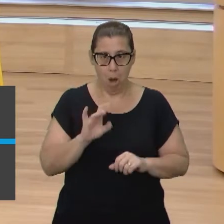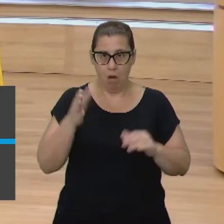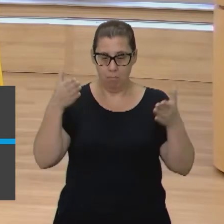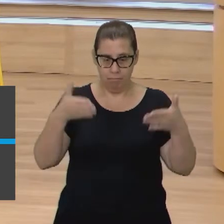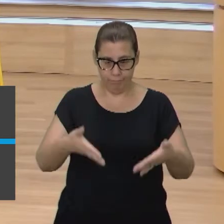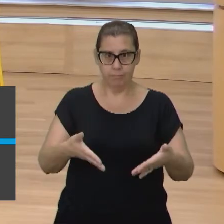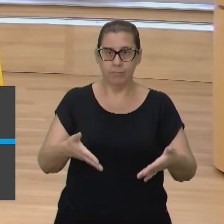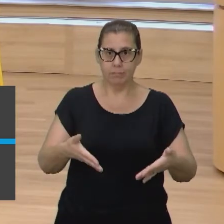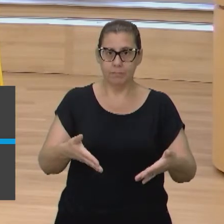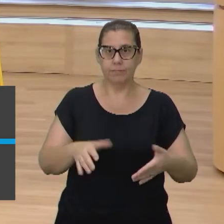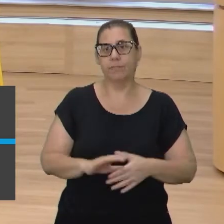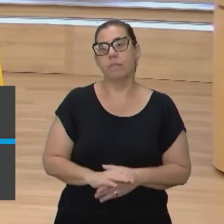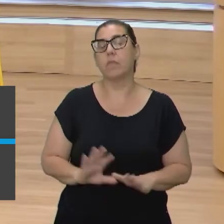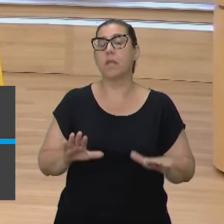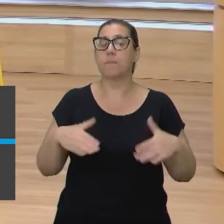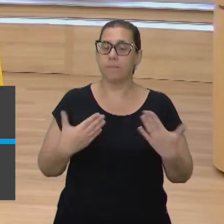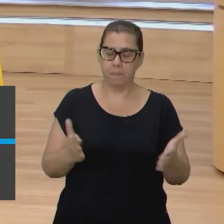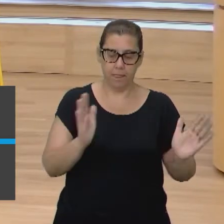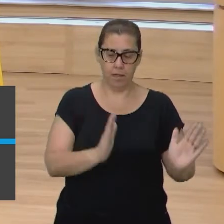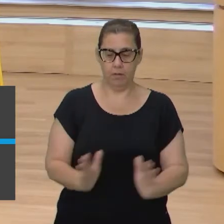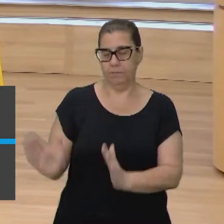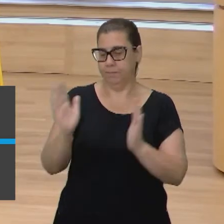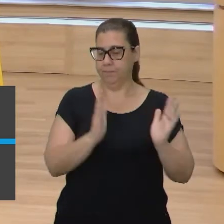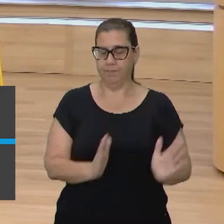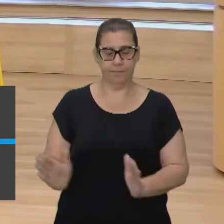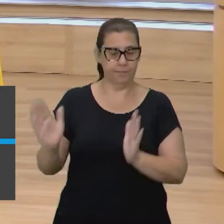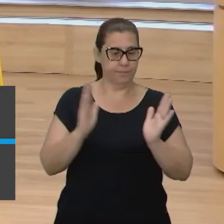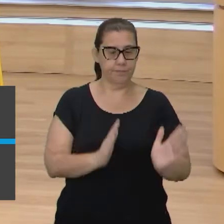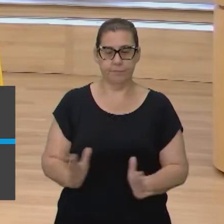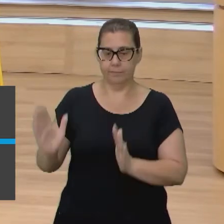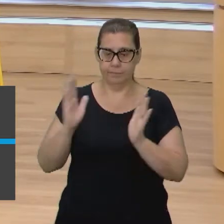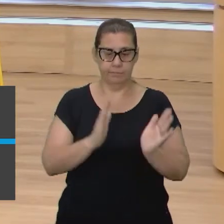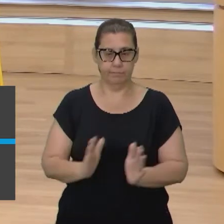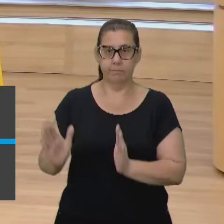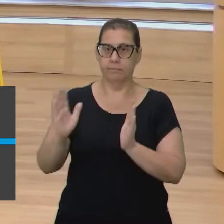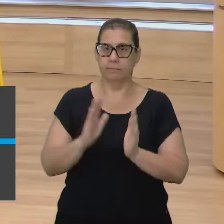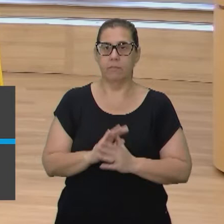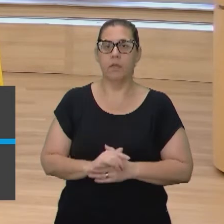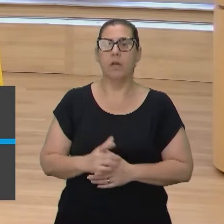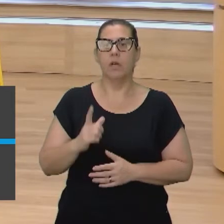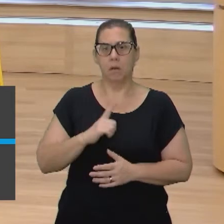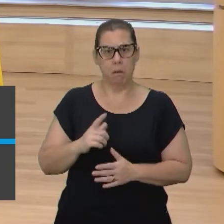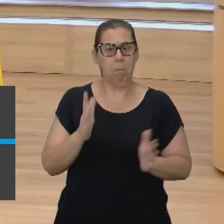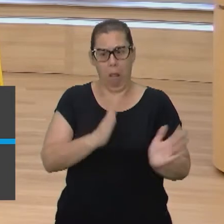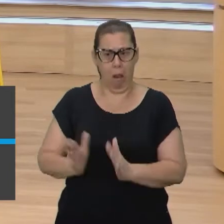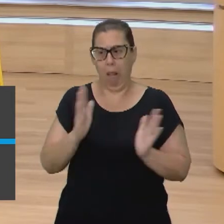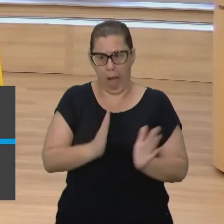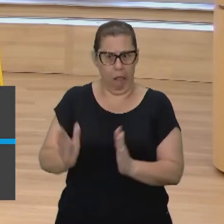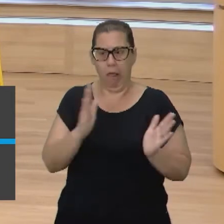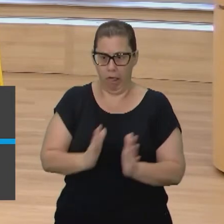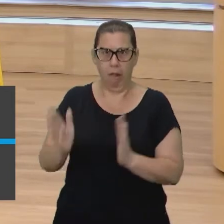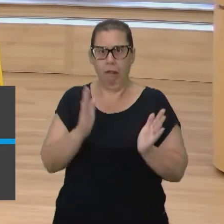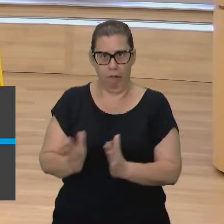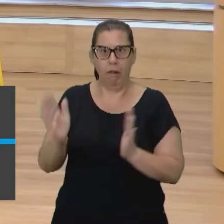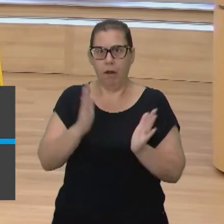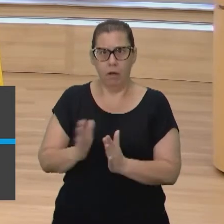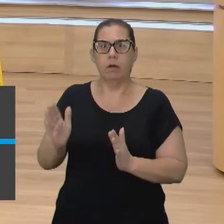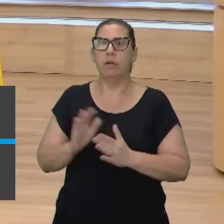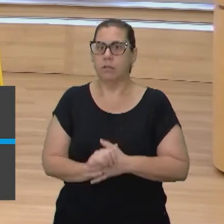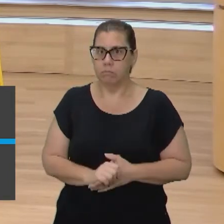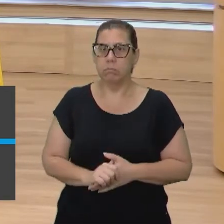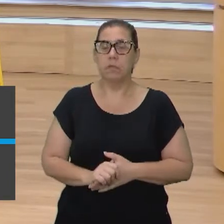polivalentes. E nessa esteira de produção, né, a ideia é ter uma superprodução, né, ou seja,